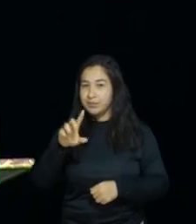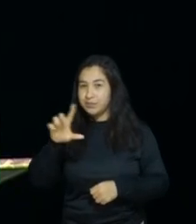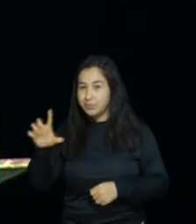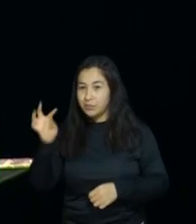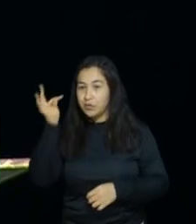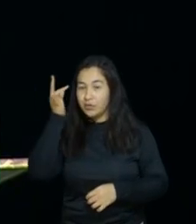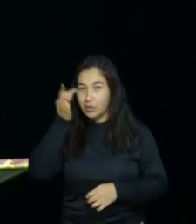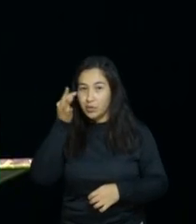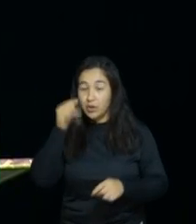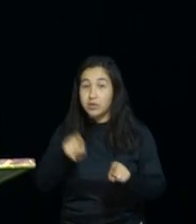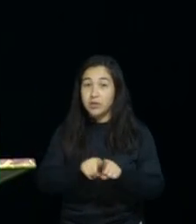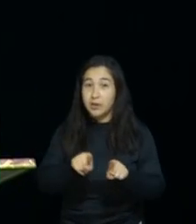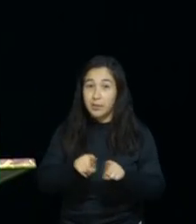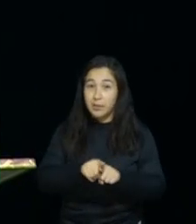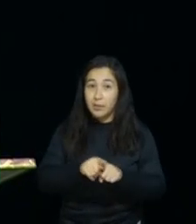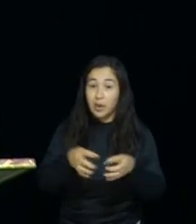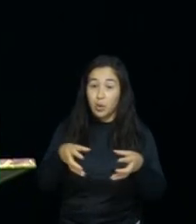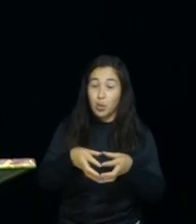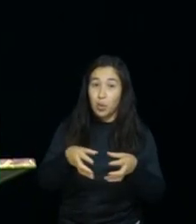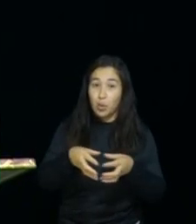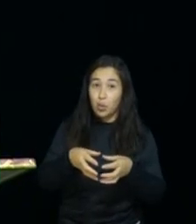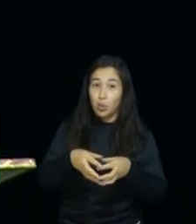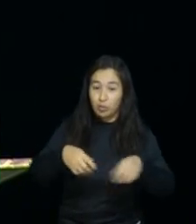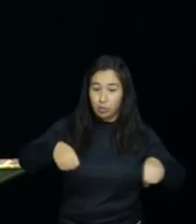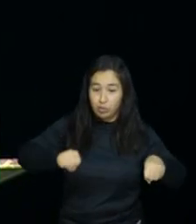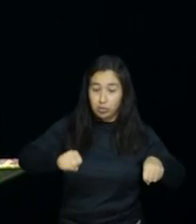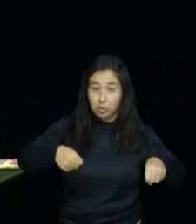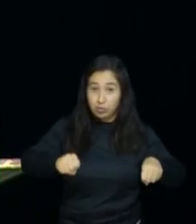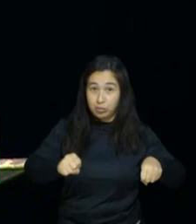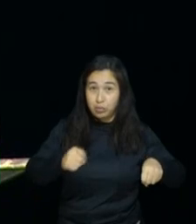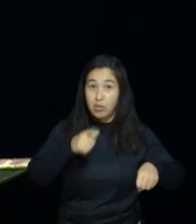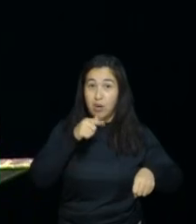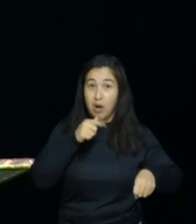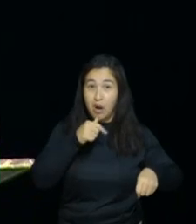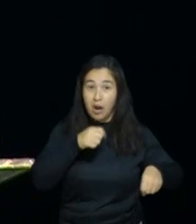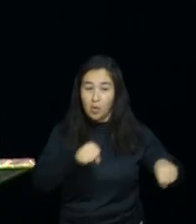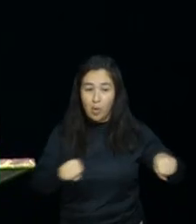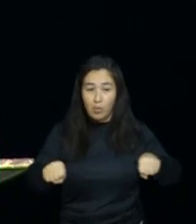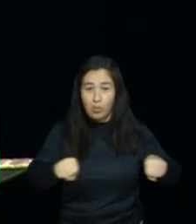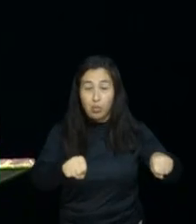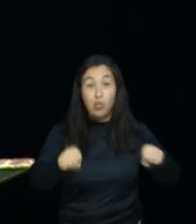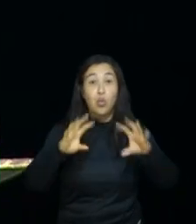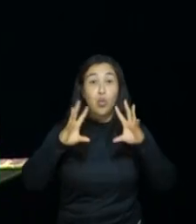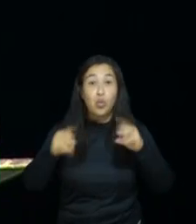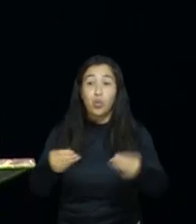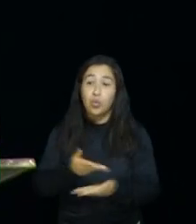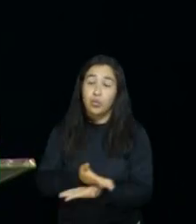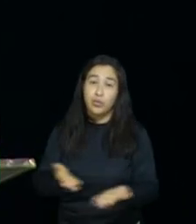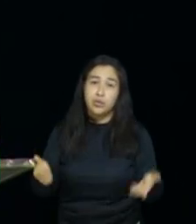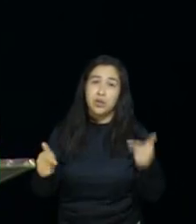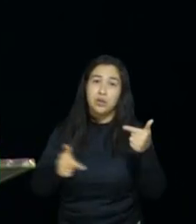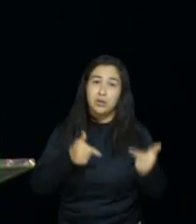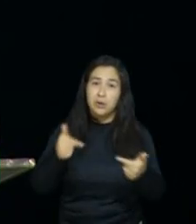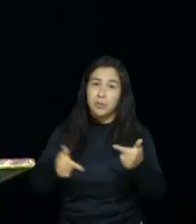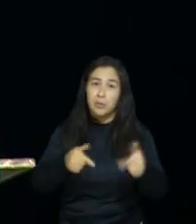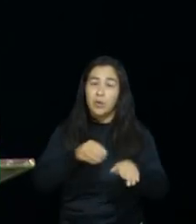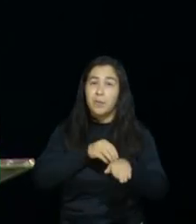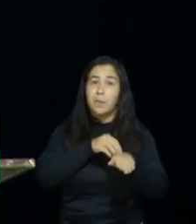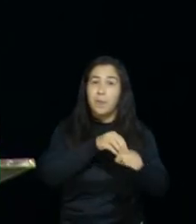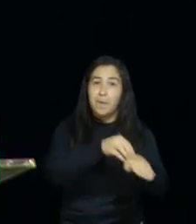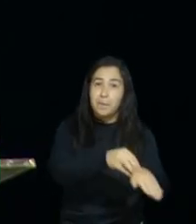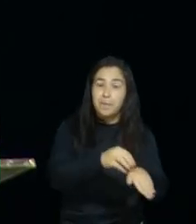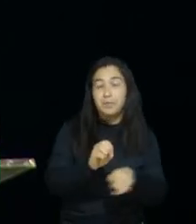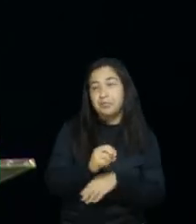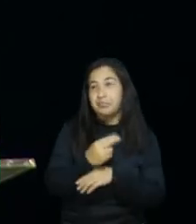Tubarão e o Clube de Jet Ski também de Tubarão. Todos eles fazendo o transporte de cargas